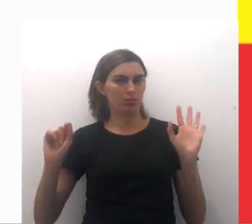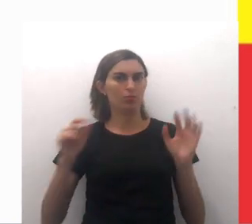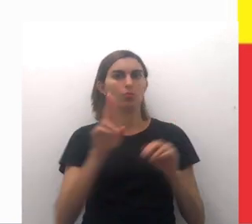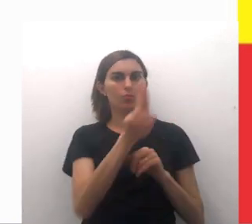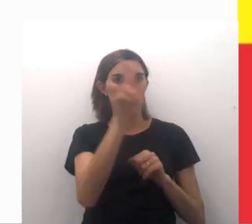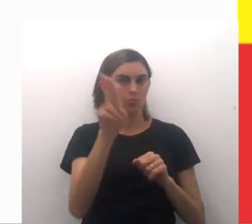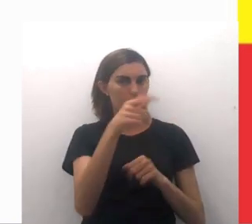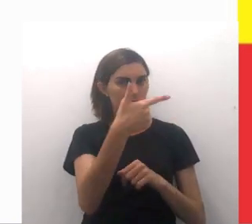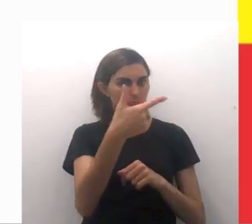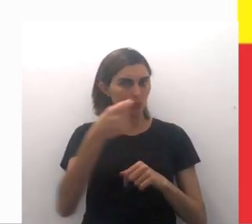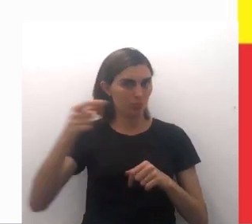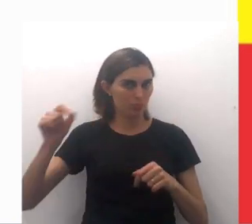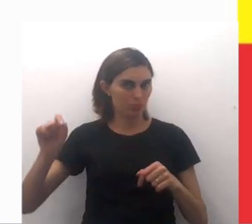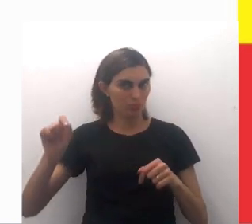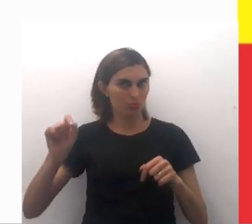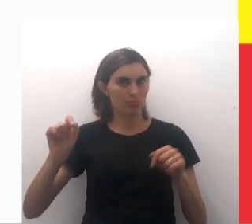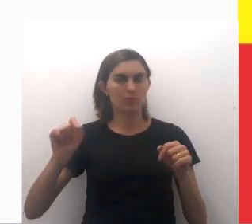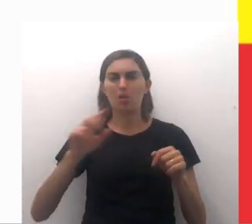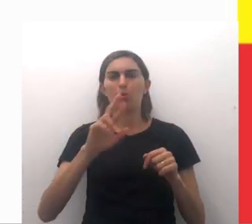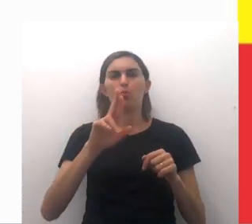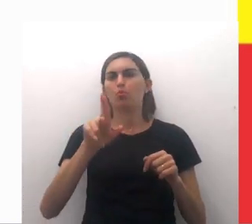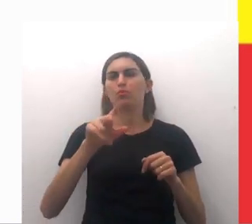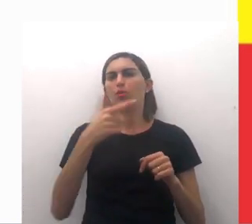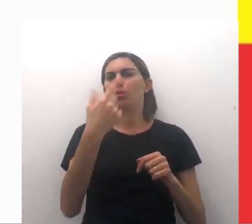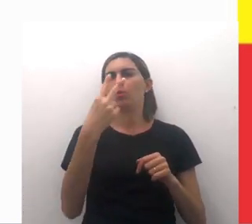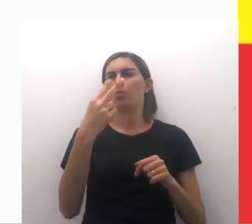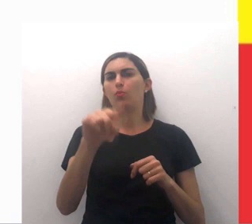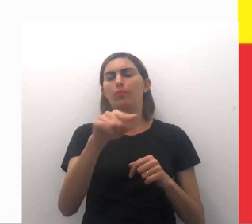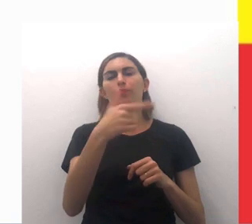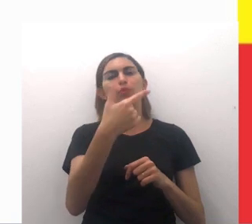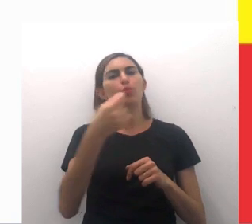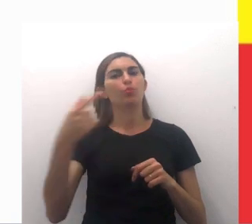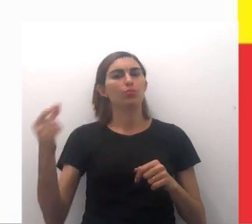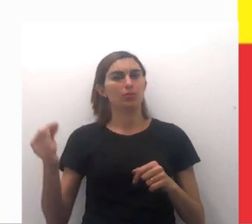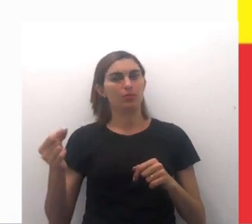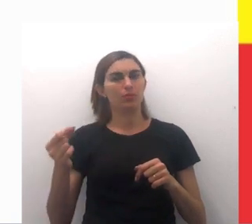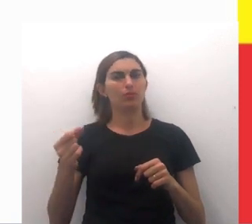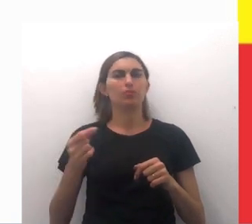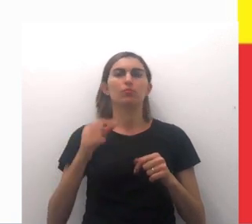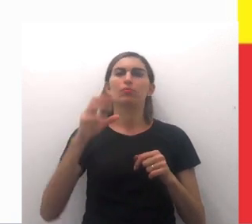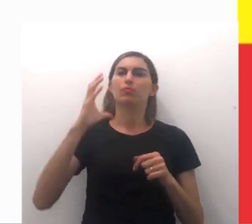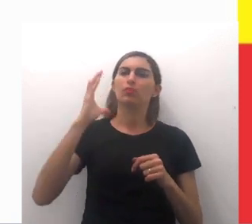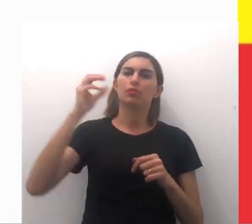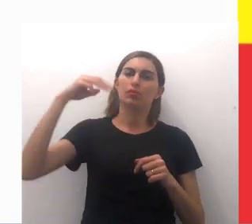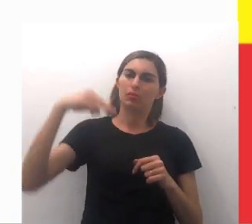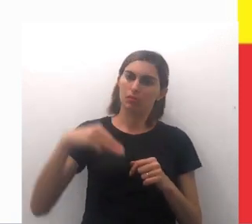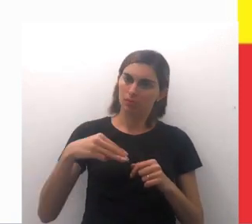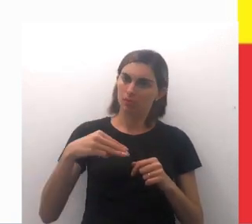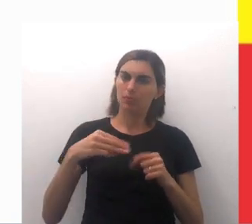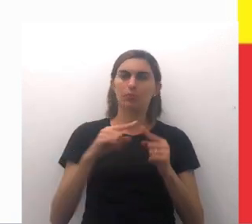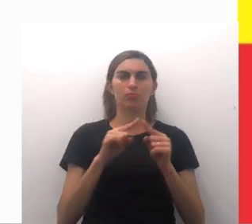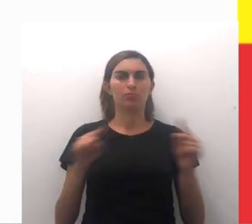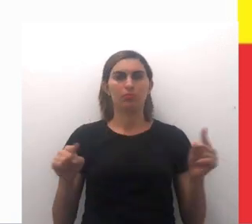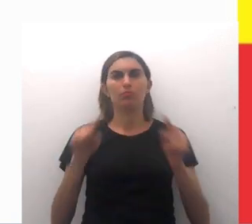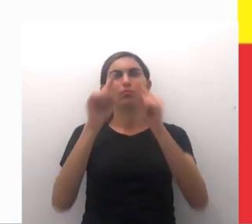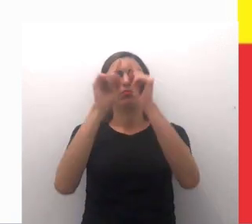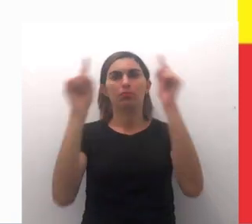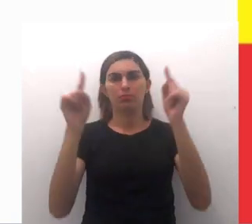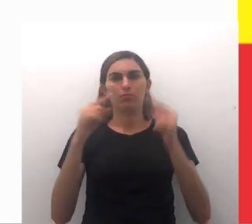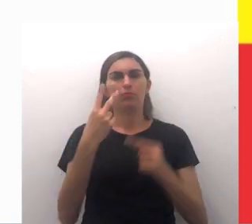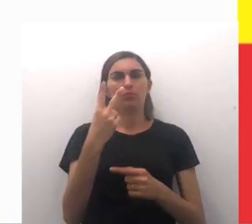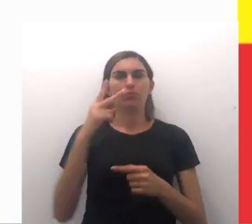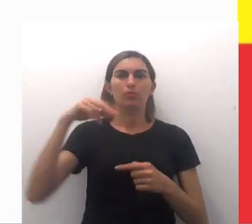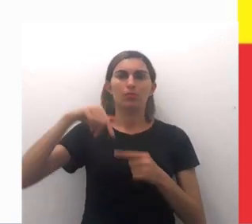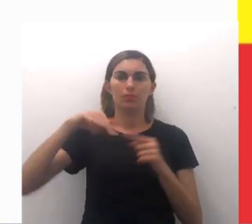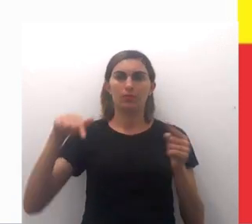centímetros. Beleza? Então, ó, para não usar 2000 lá, eu vou usar 200. 200 centímetros equivale a